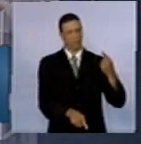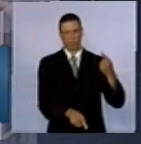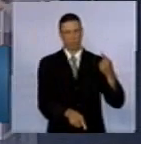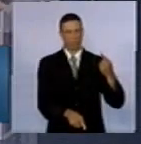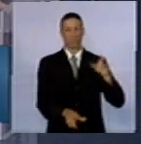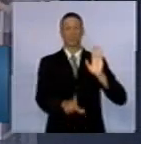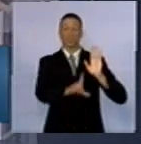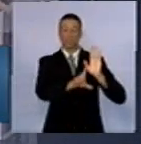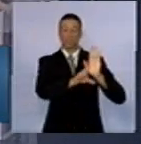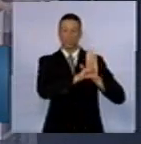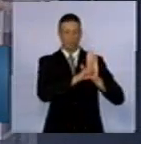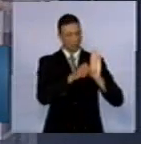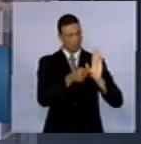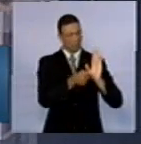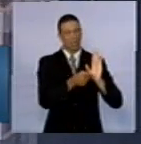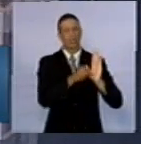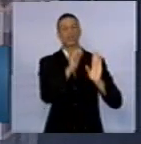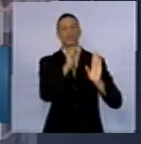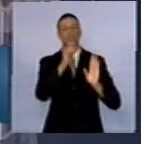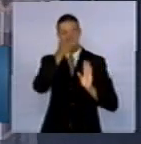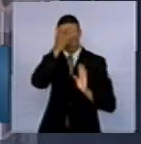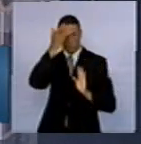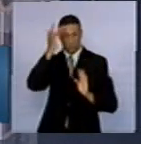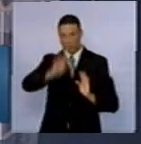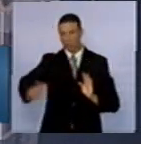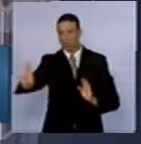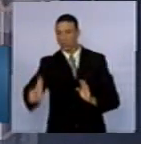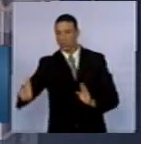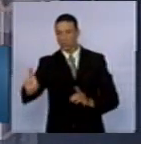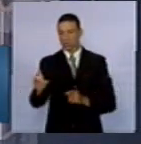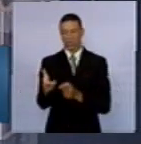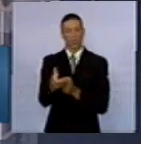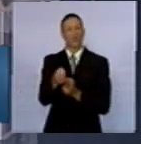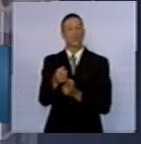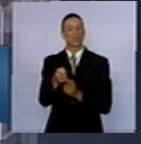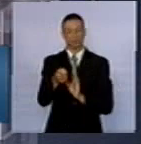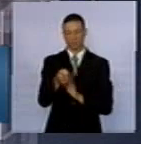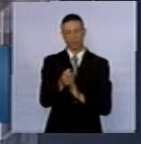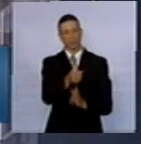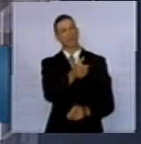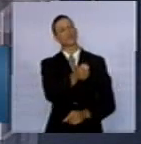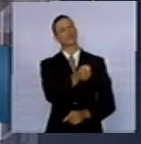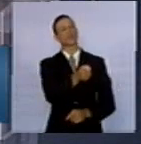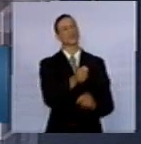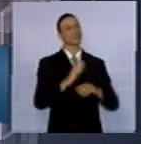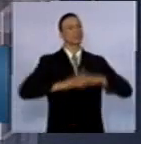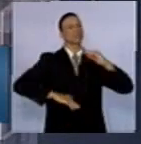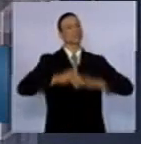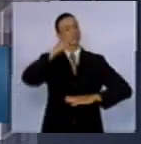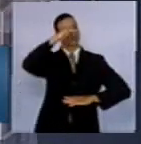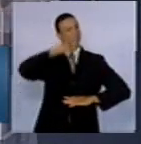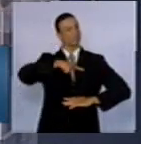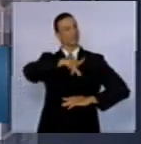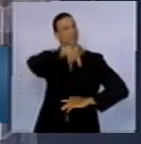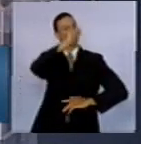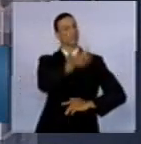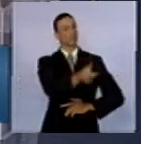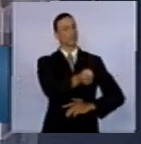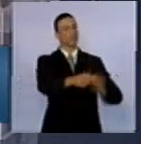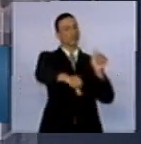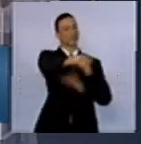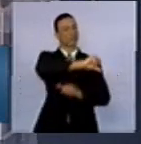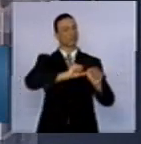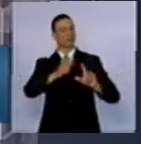não considera que o consumidor brasileiro ele tem o controle remoto em suas mãos, ou seja, ele tem o livre-arbítrio de mudar o